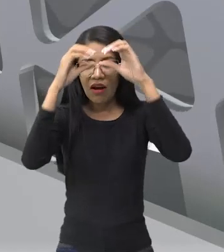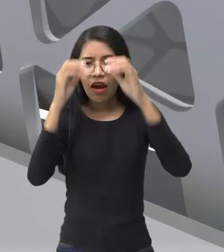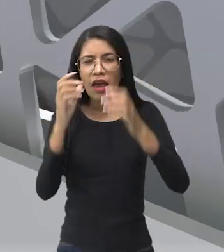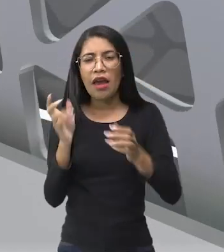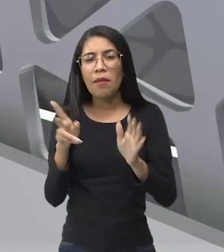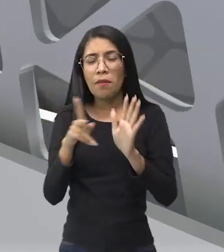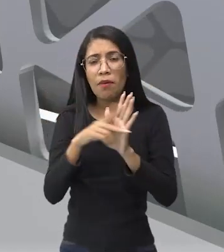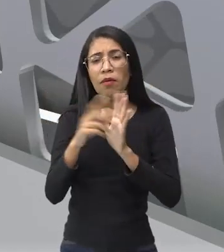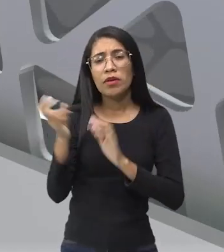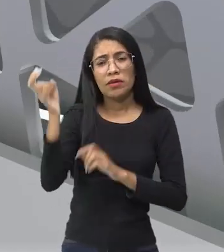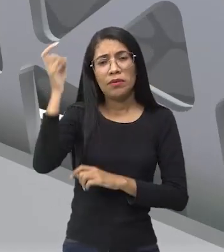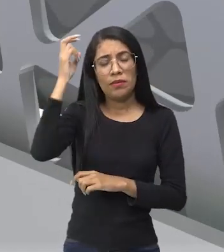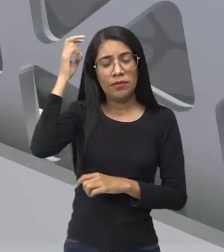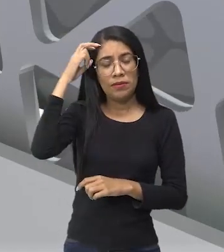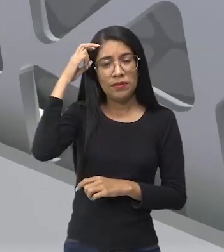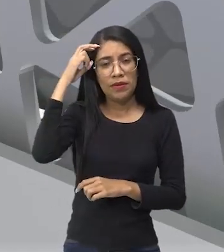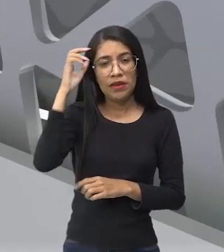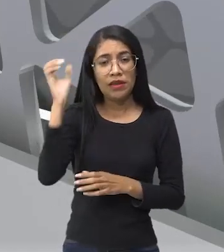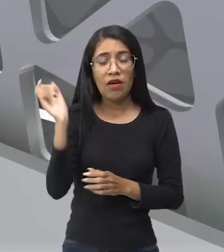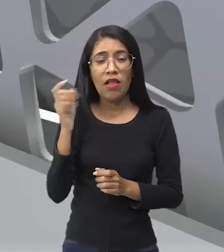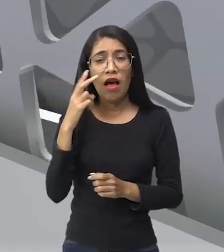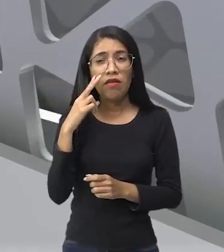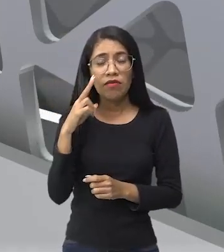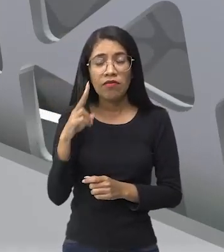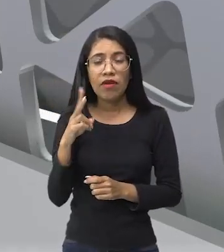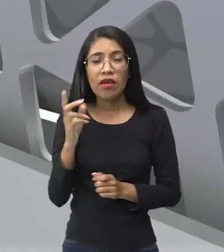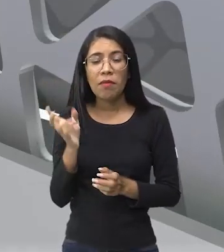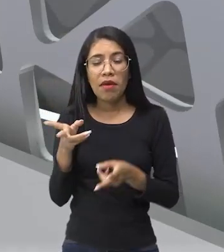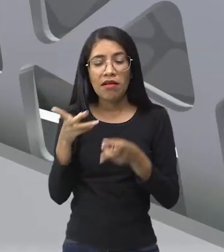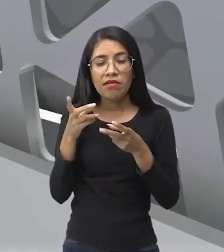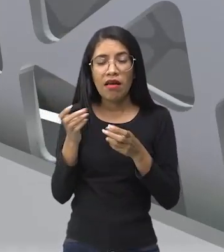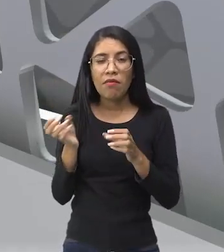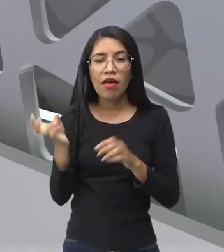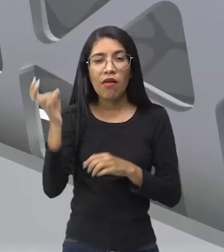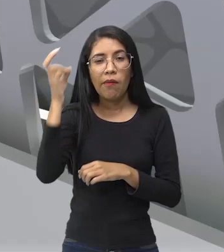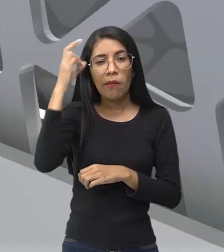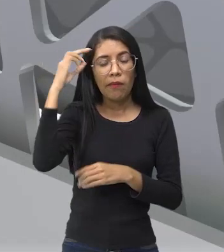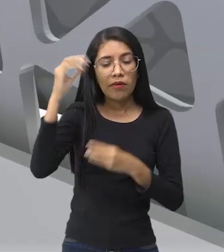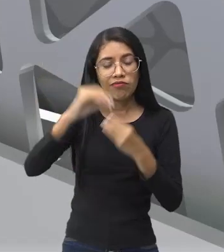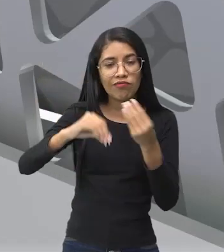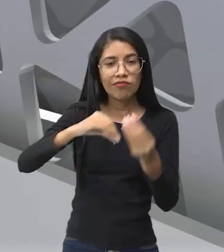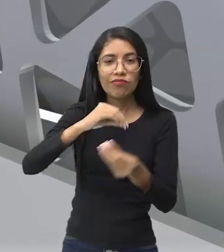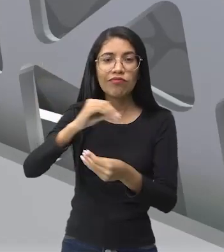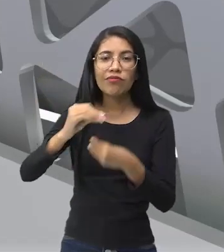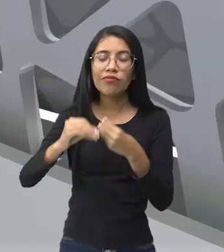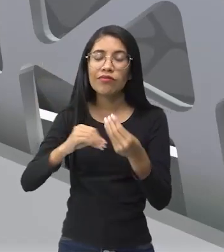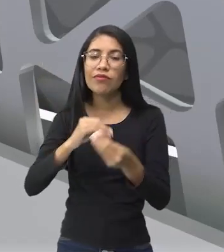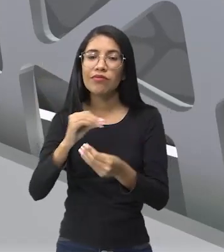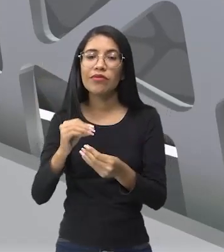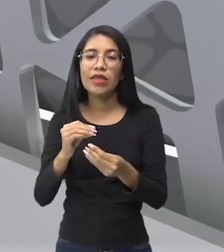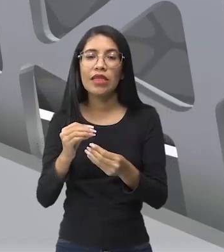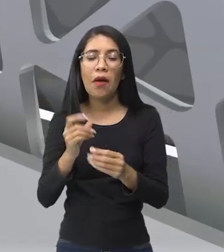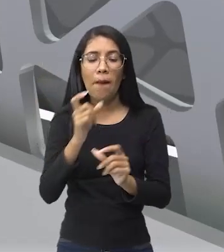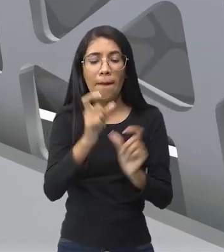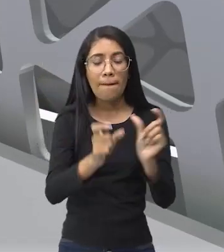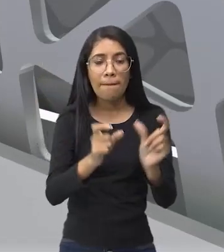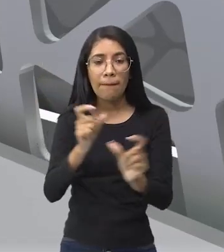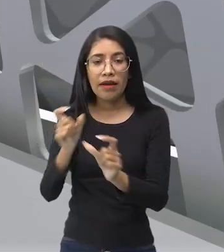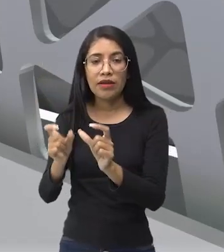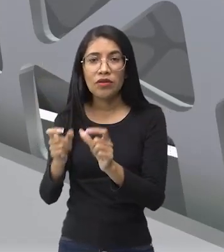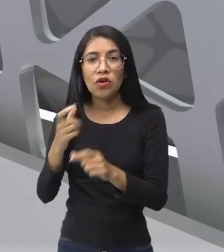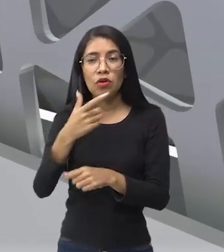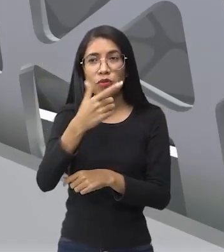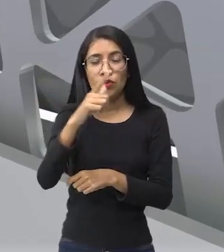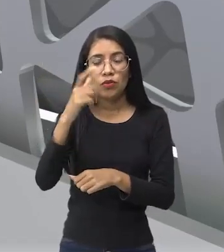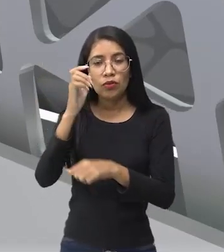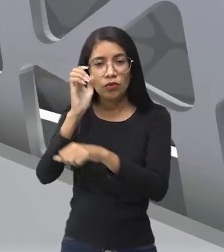nossa cultura. E ali você vê o exemplo de cultura e de miscigenação, né? São pessoas de